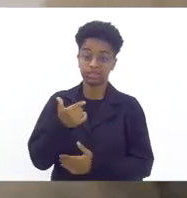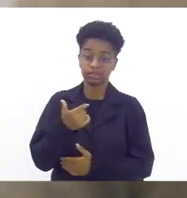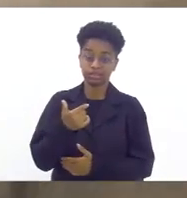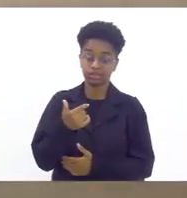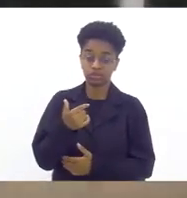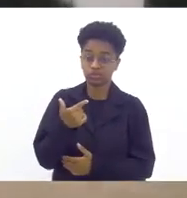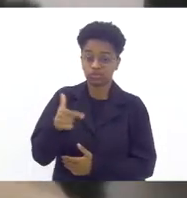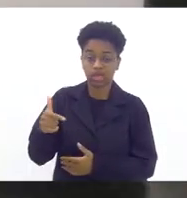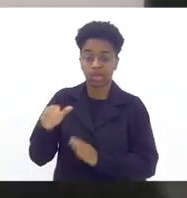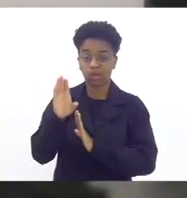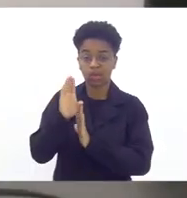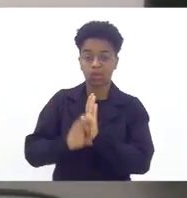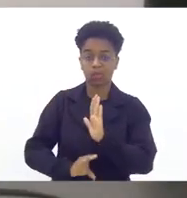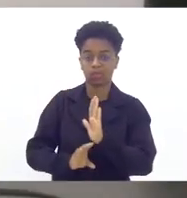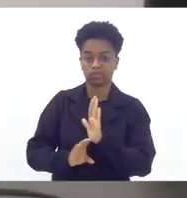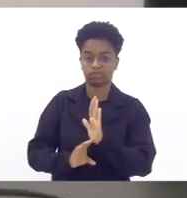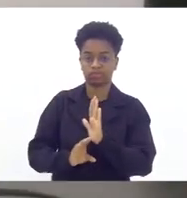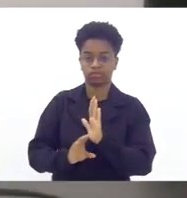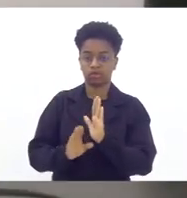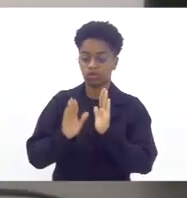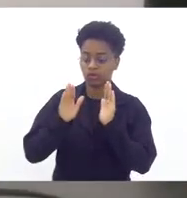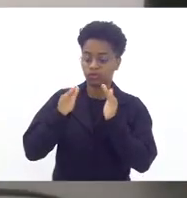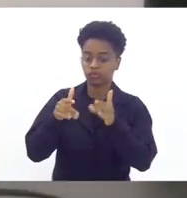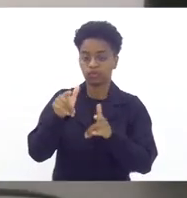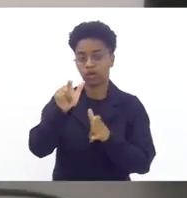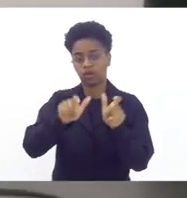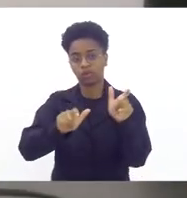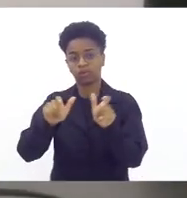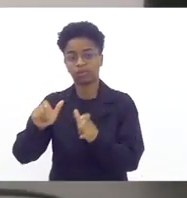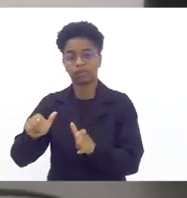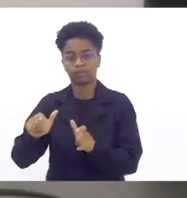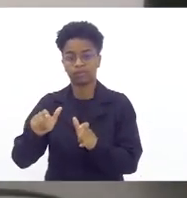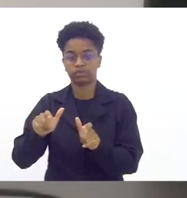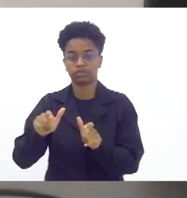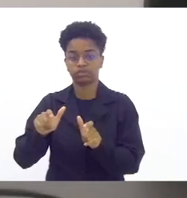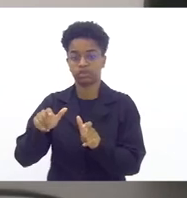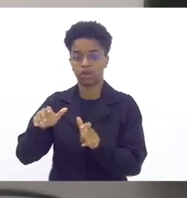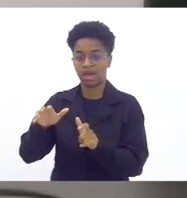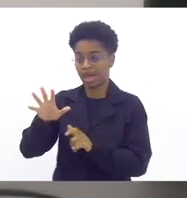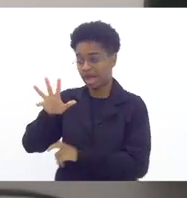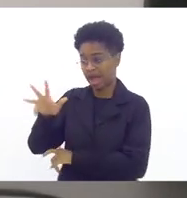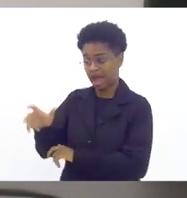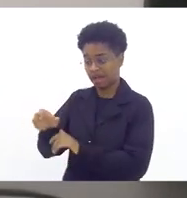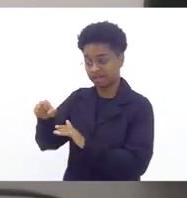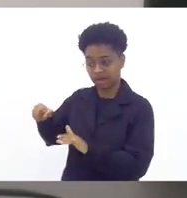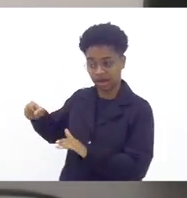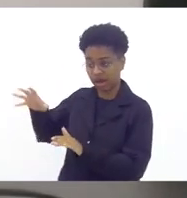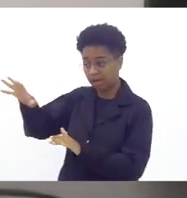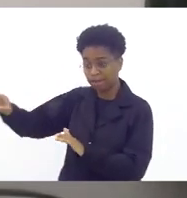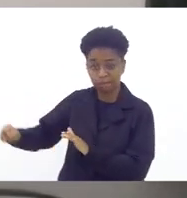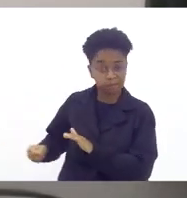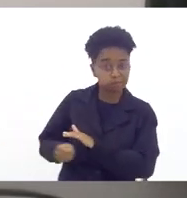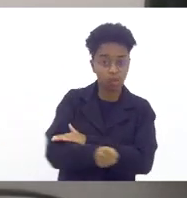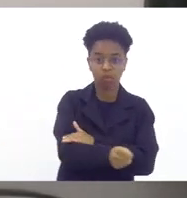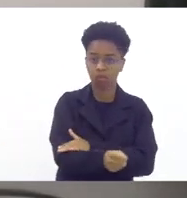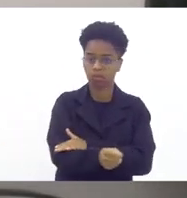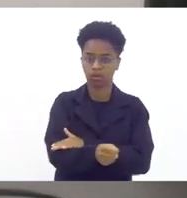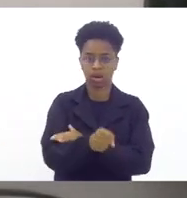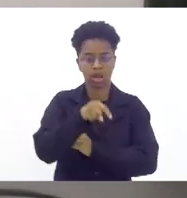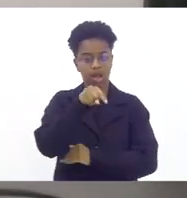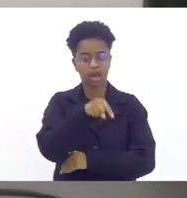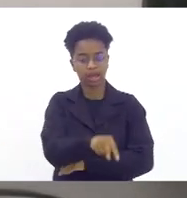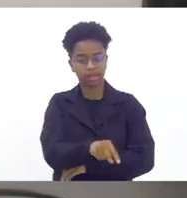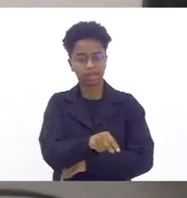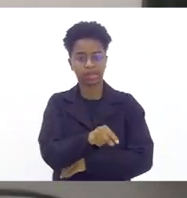currículo das pessoas que foram tiradas de África e que foram colocadas para